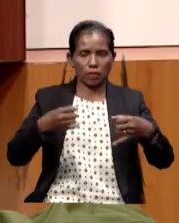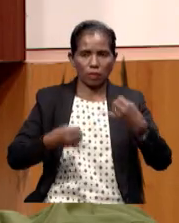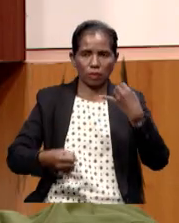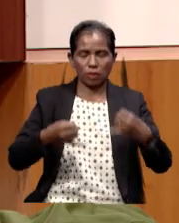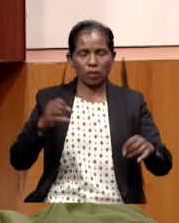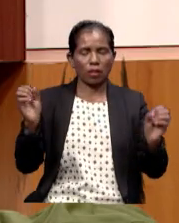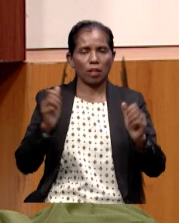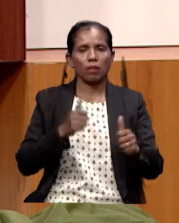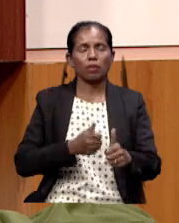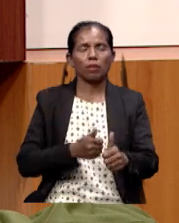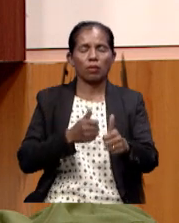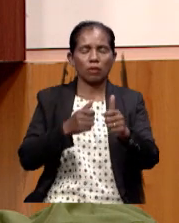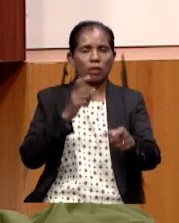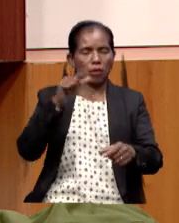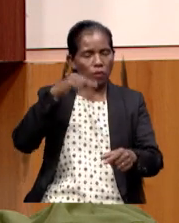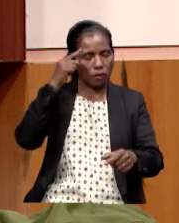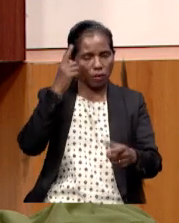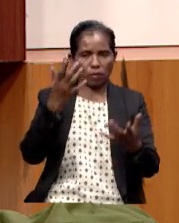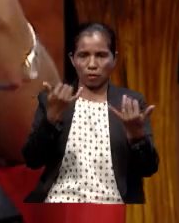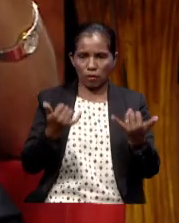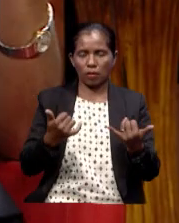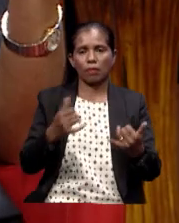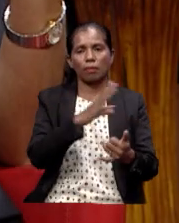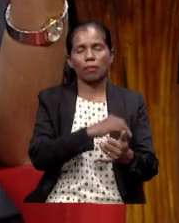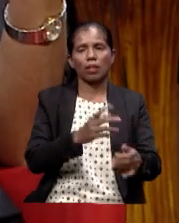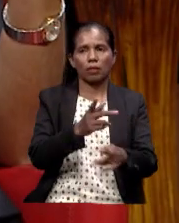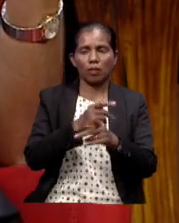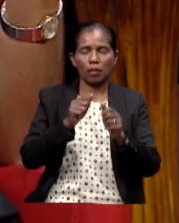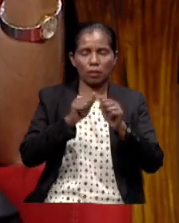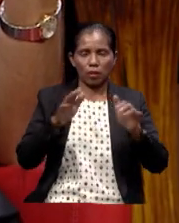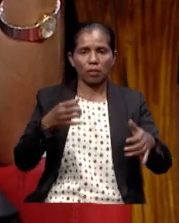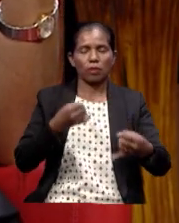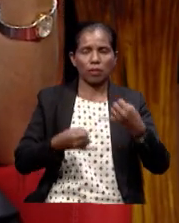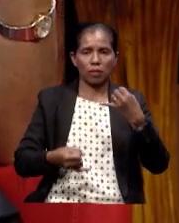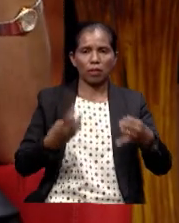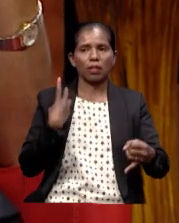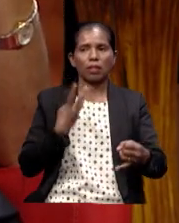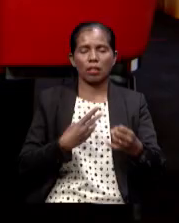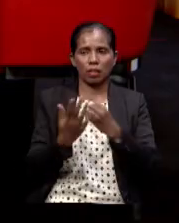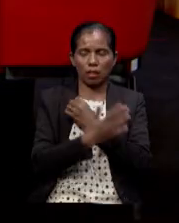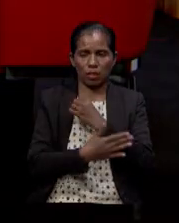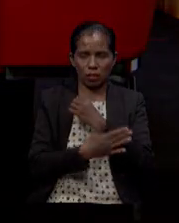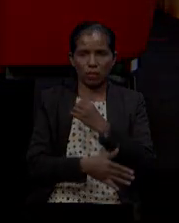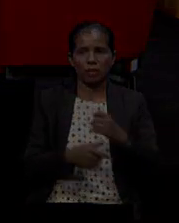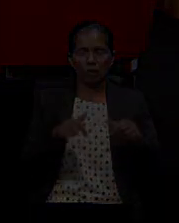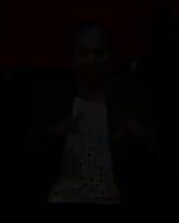belaula los e o governo anterior, atu não é, bela segura a administração de justiça e a railaran. Equipa cobertura, GMN.